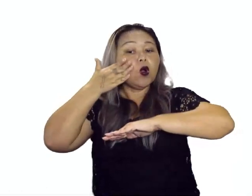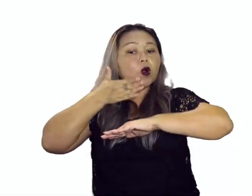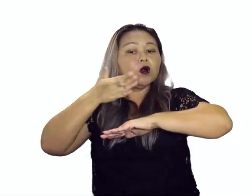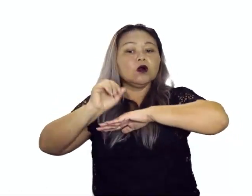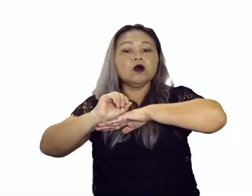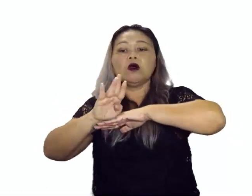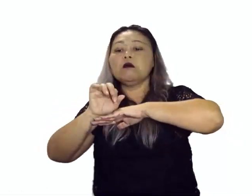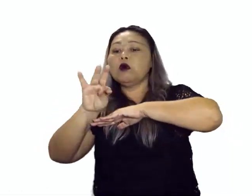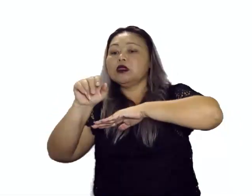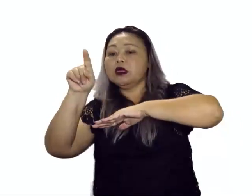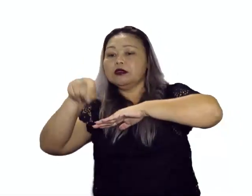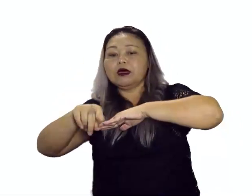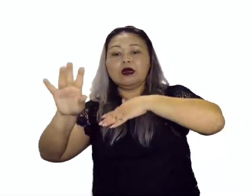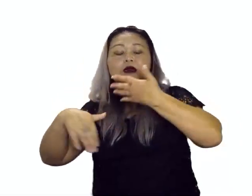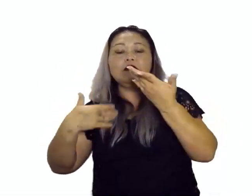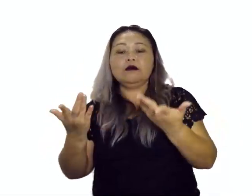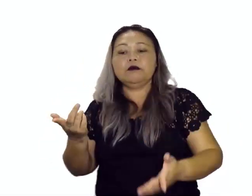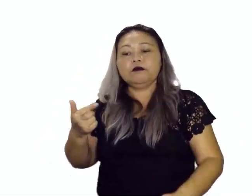do Boitatá, né?